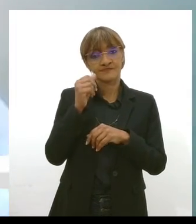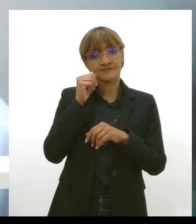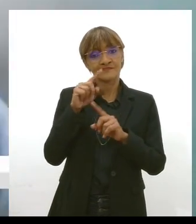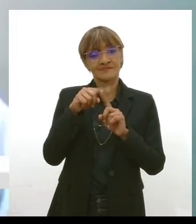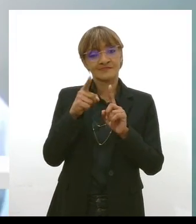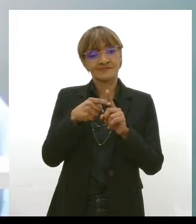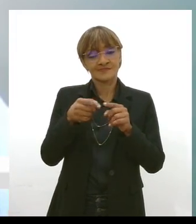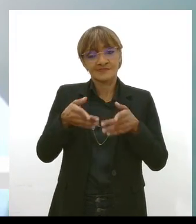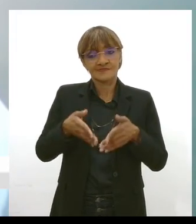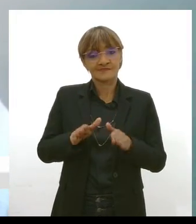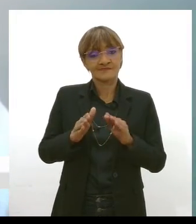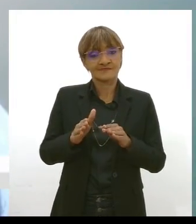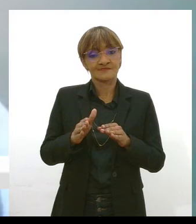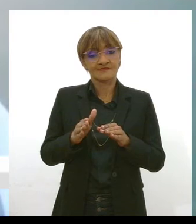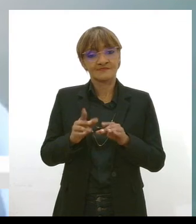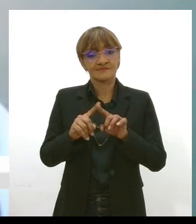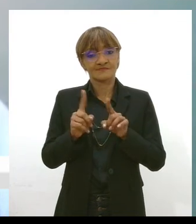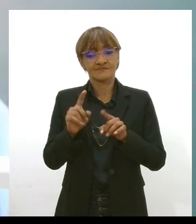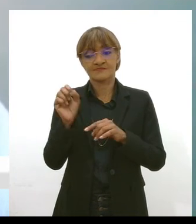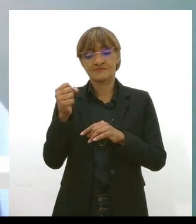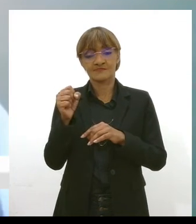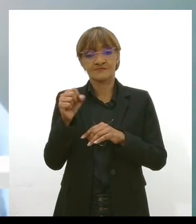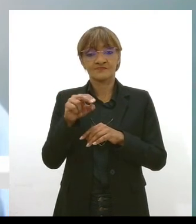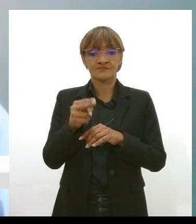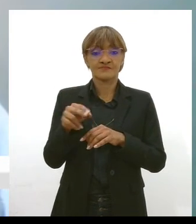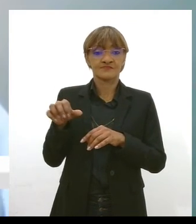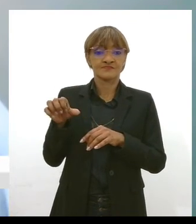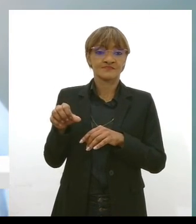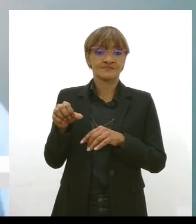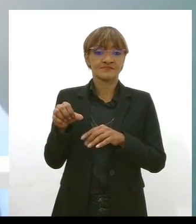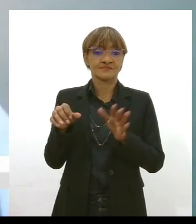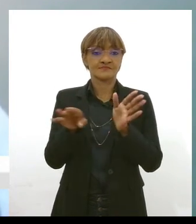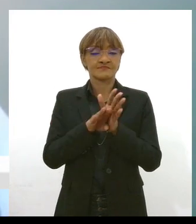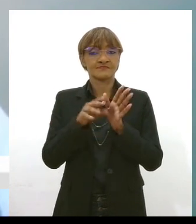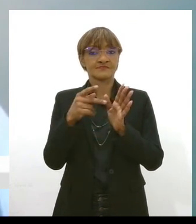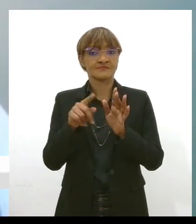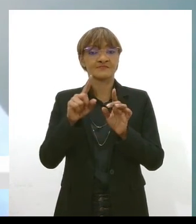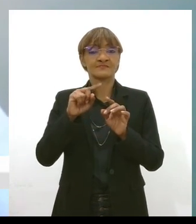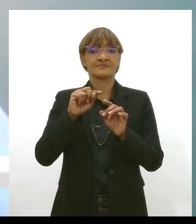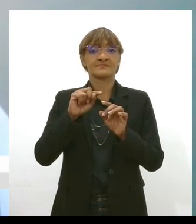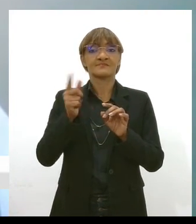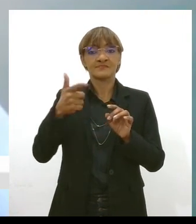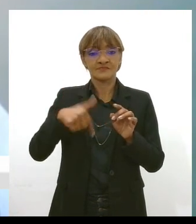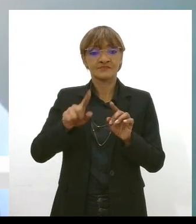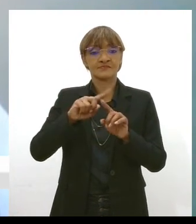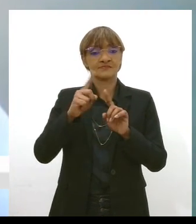8, 9 entrando, engravidando e entrando, e é uma rotatividade. Isso é um